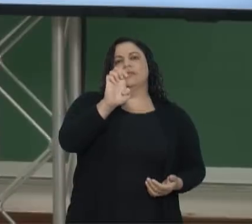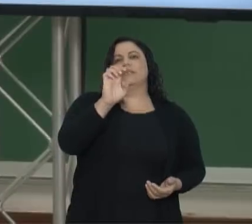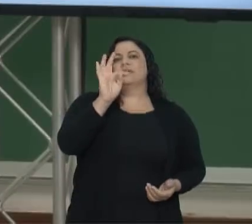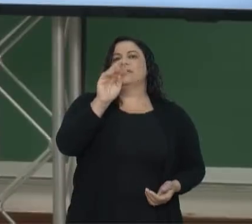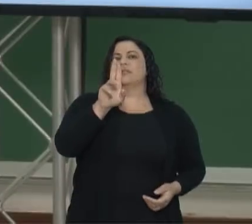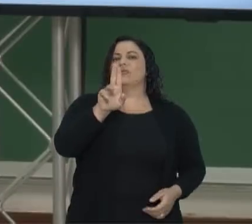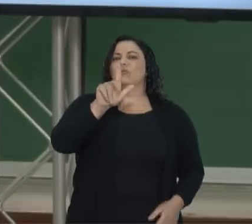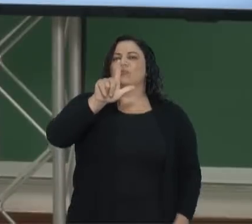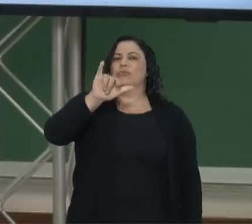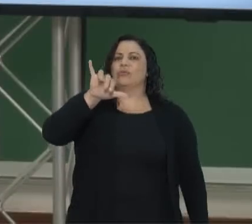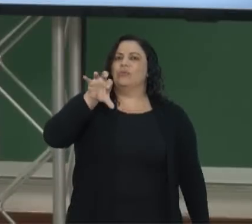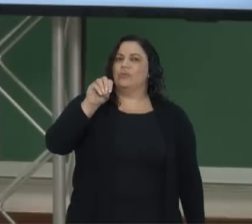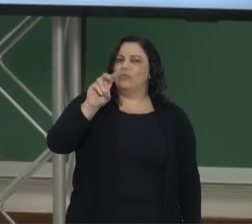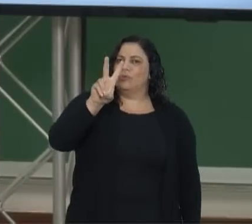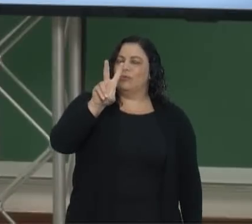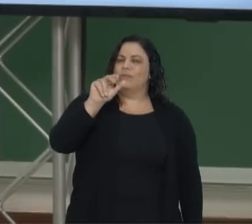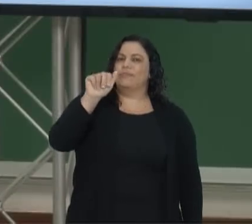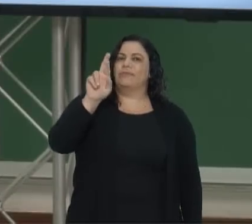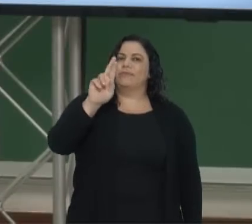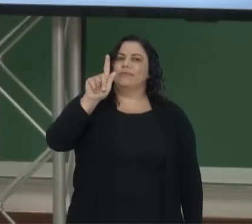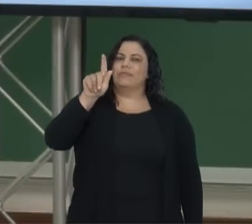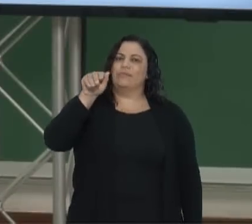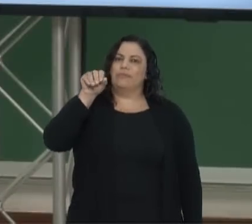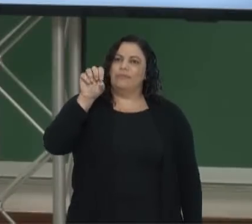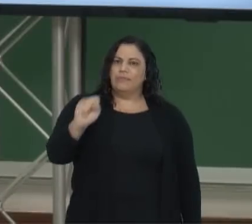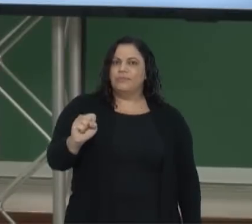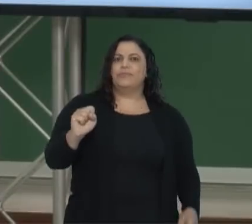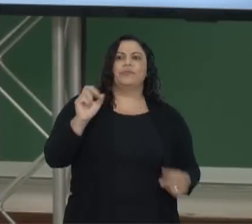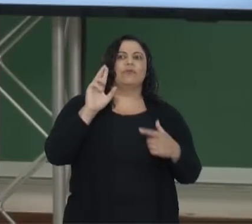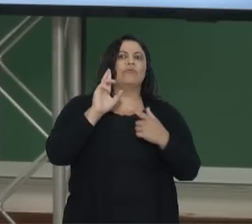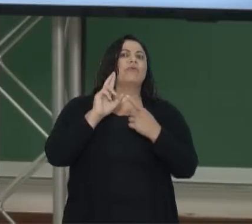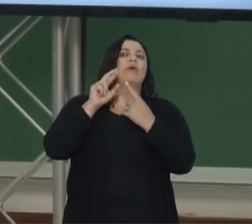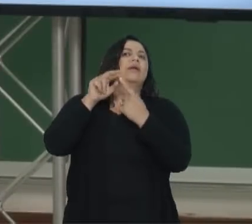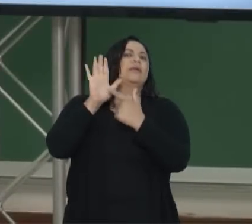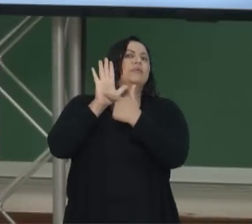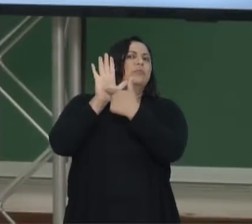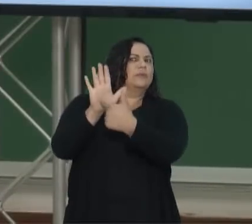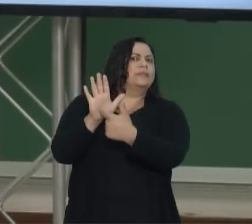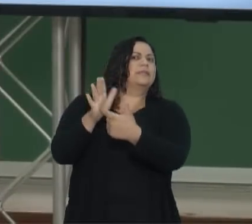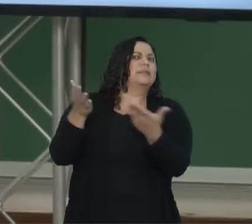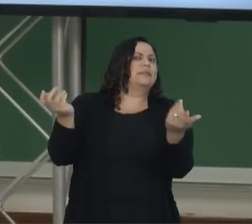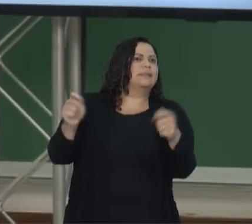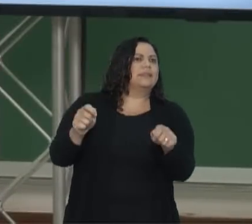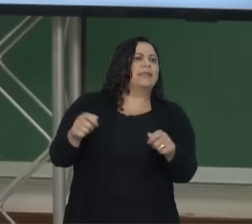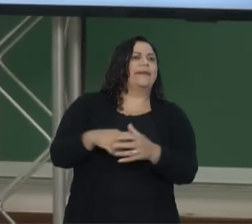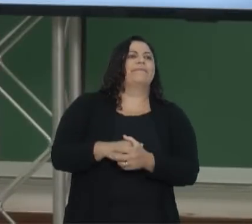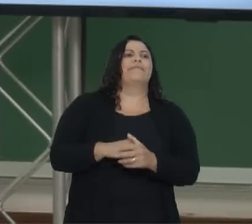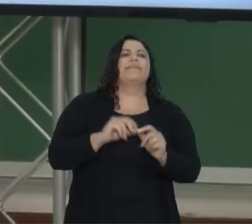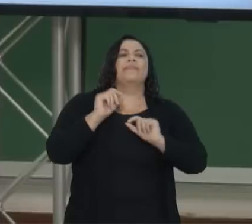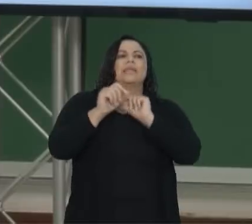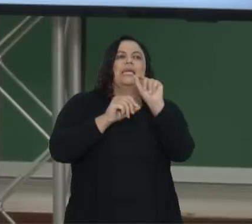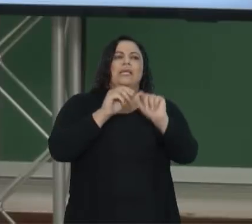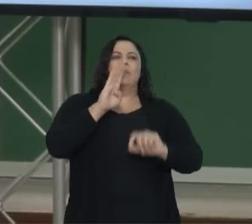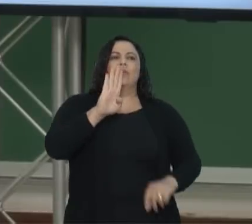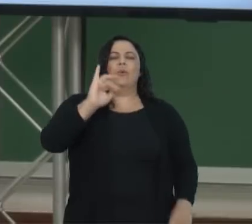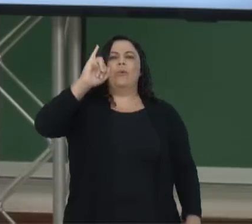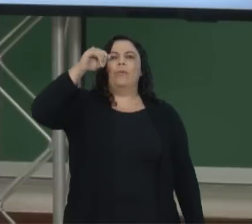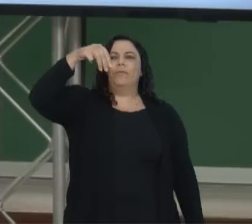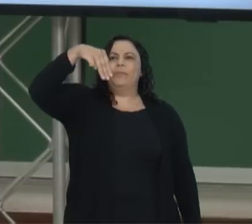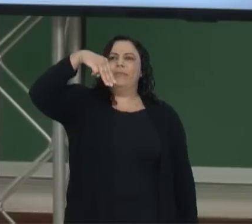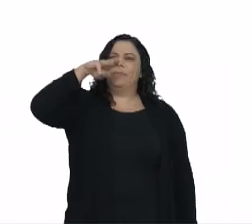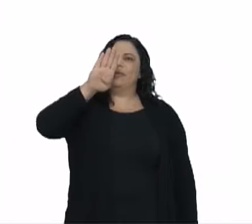em termos de pensar a capoeira, porque ele desenvolveu a chamada capoeira regional, e a gente já vai ver um pouquinho sobre ele